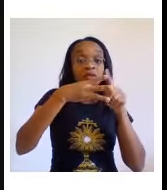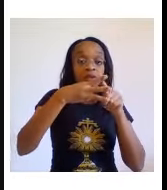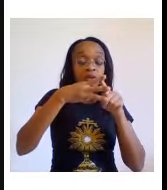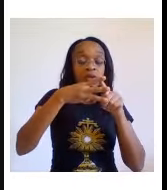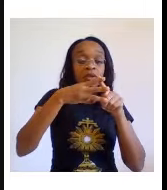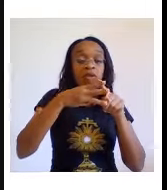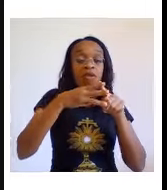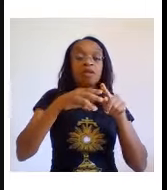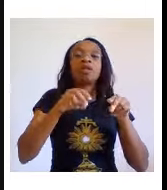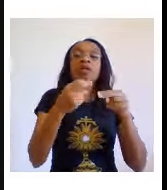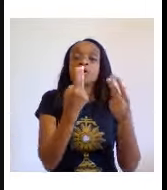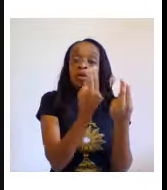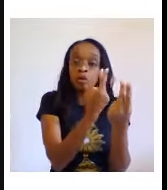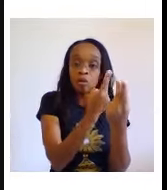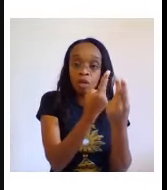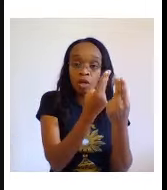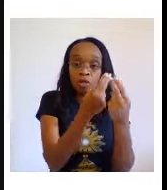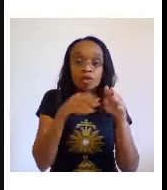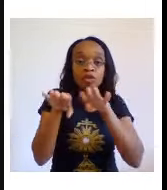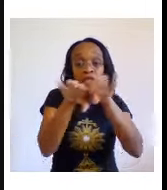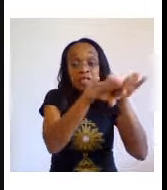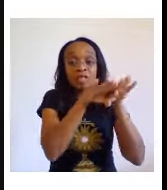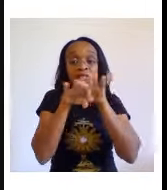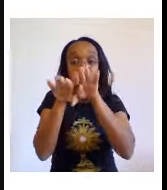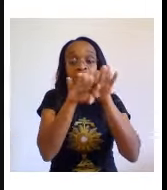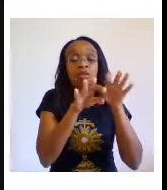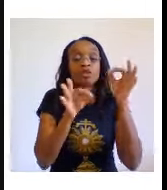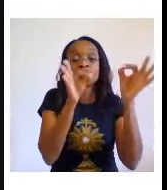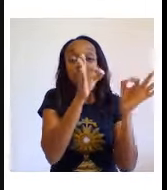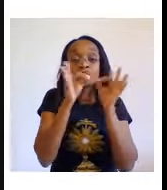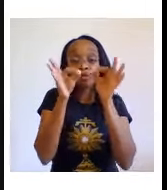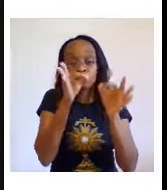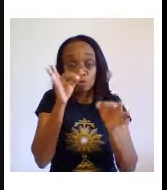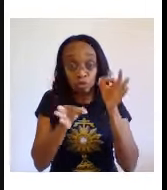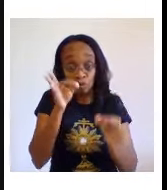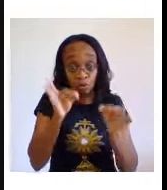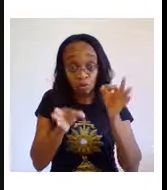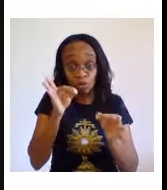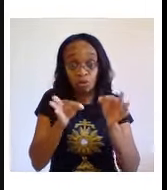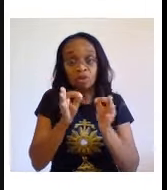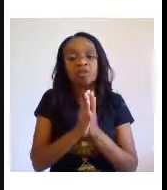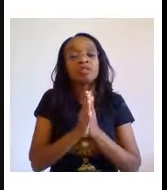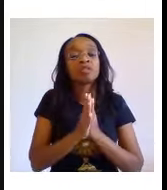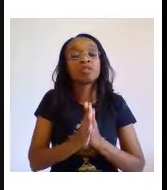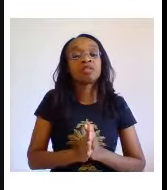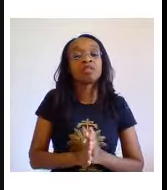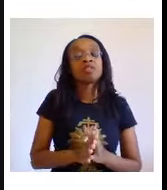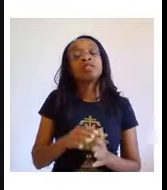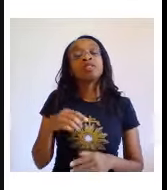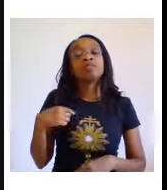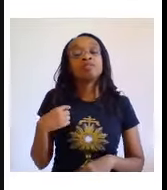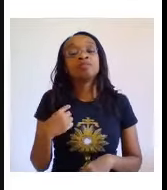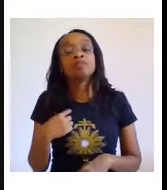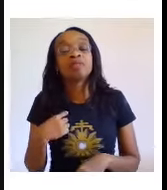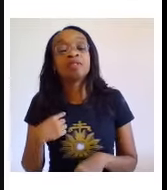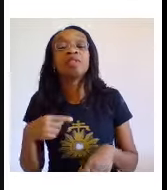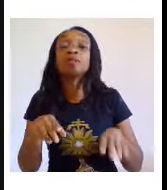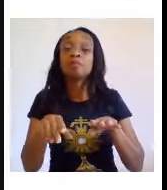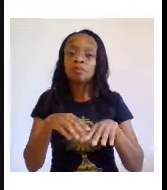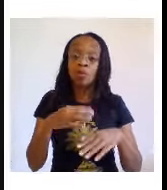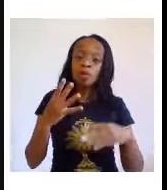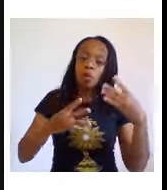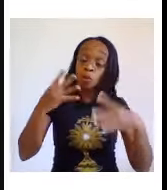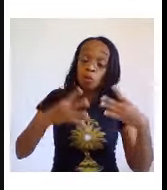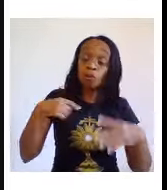principalmente linkando, né, com as principais conclusões aí, né, do debate, dos resultados da COP,